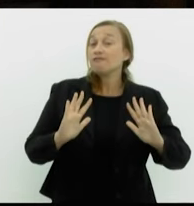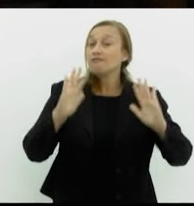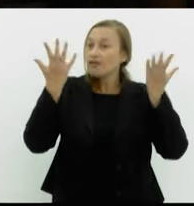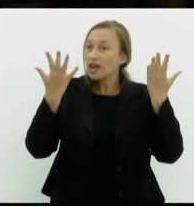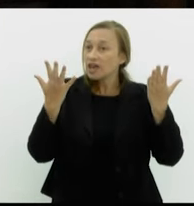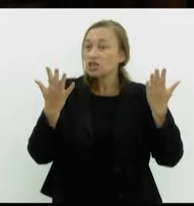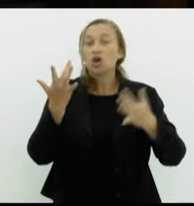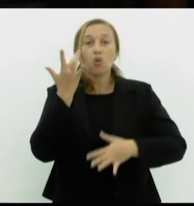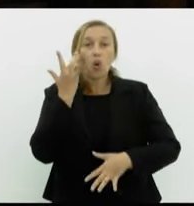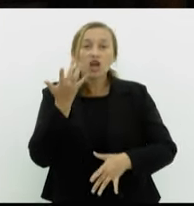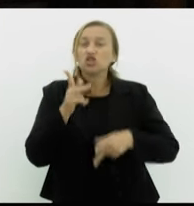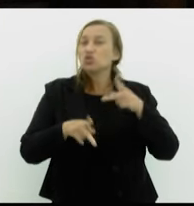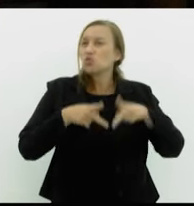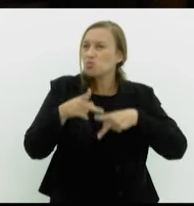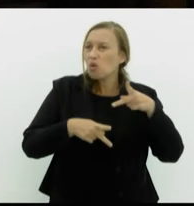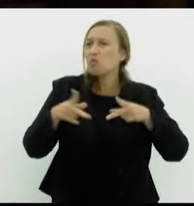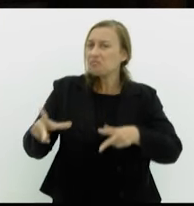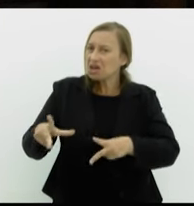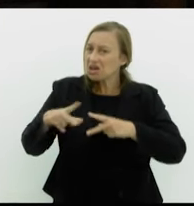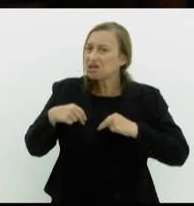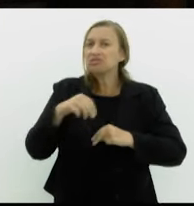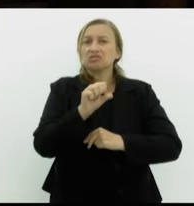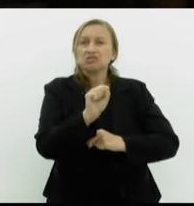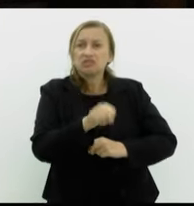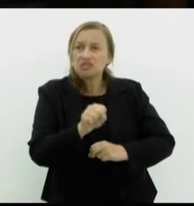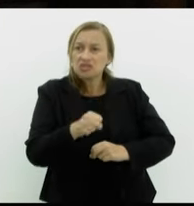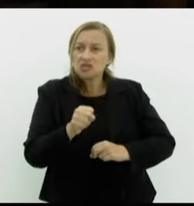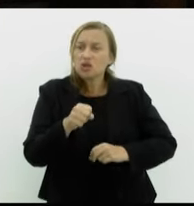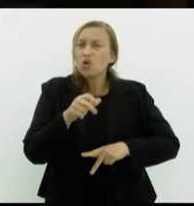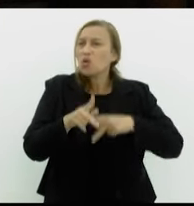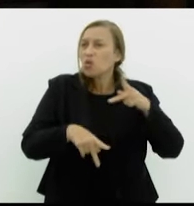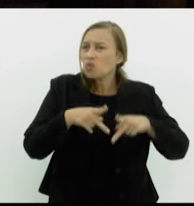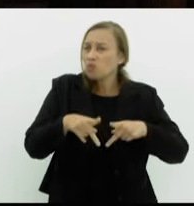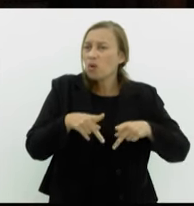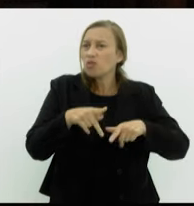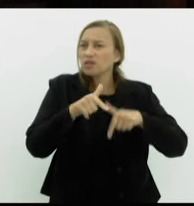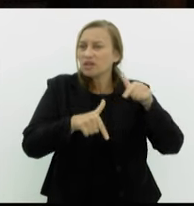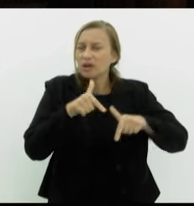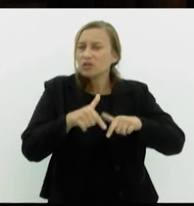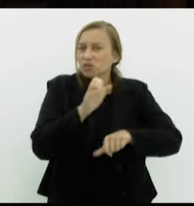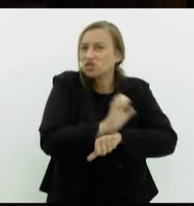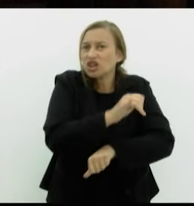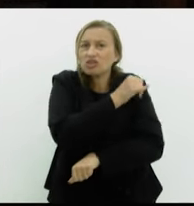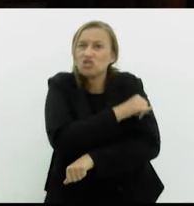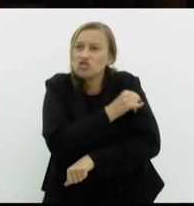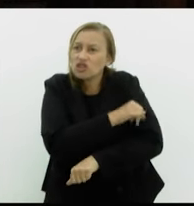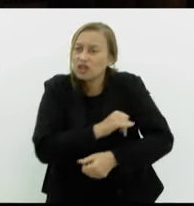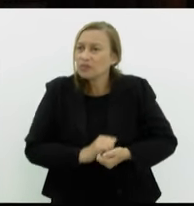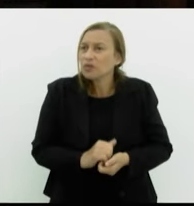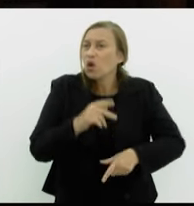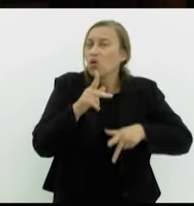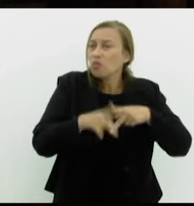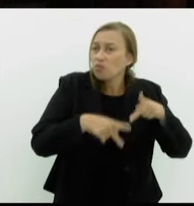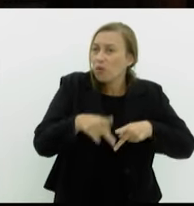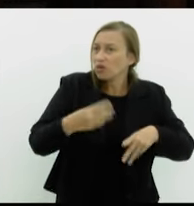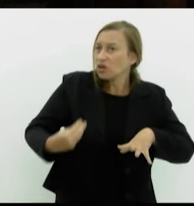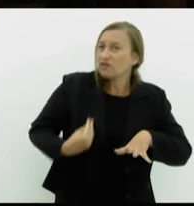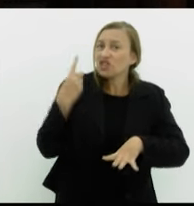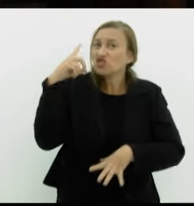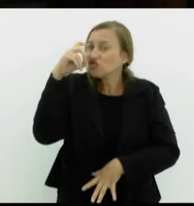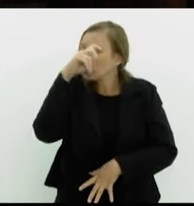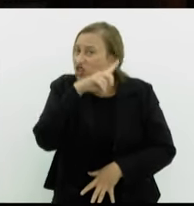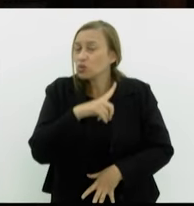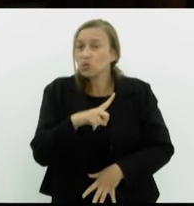acho que a população, ela merece, sim, população trabalhadora do Estado do Rio de Janeiro, população que tem uma vida